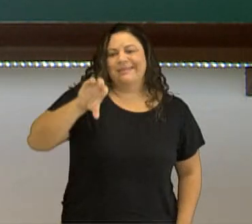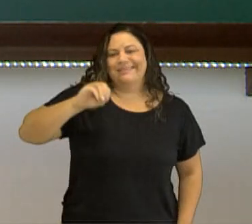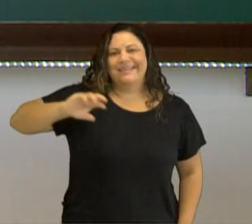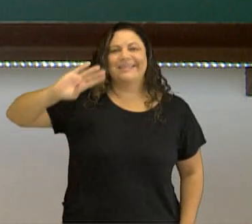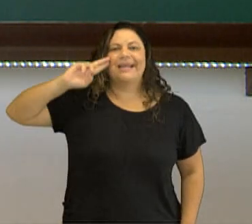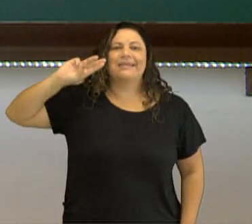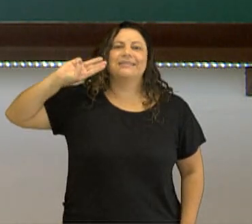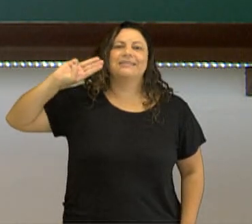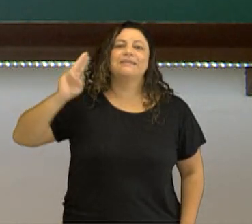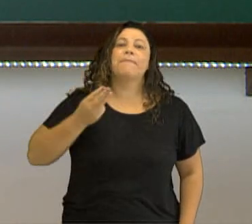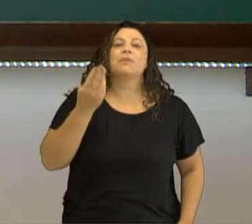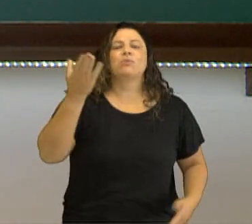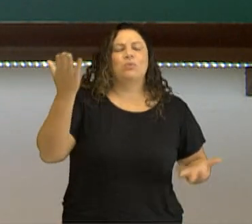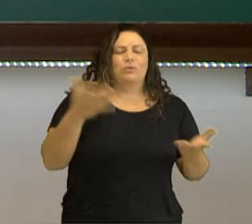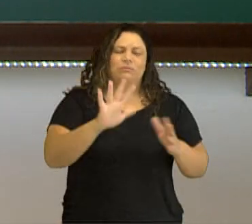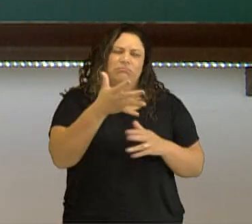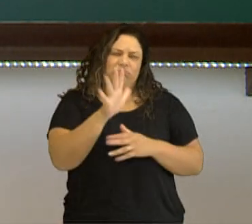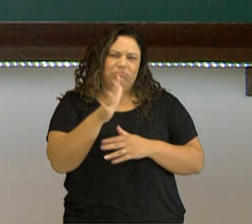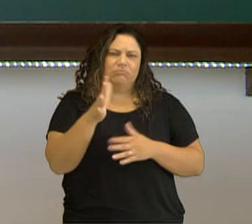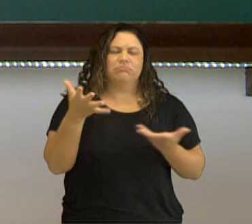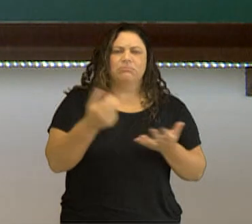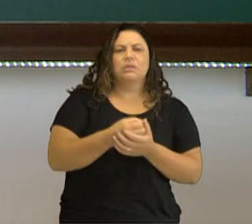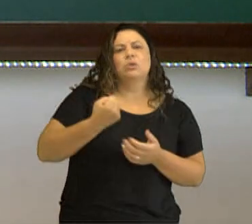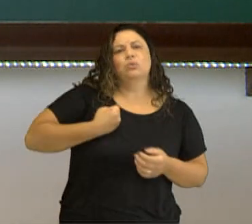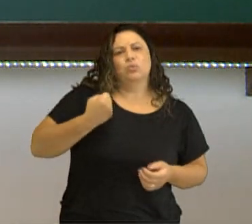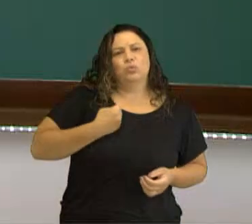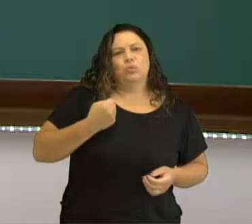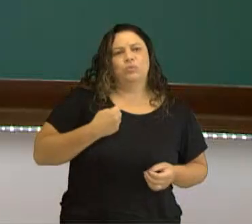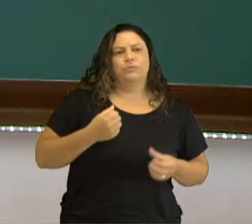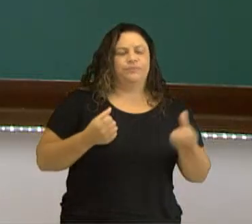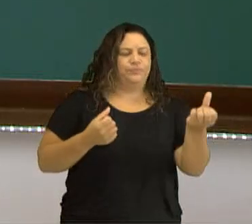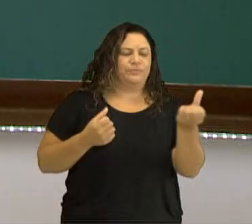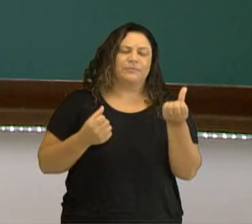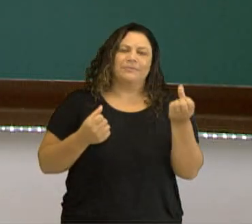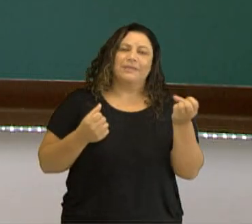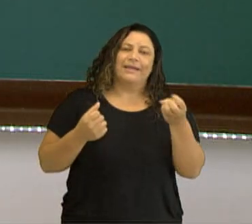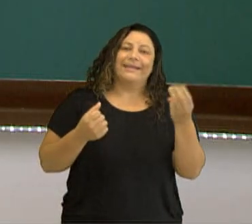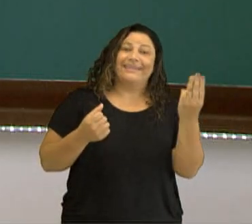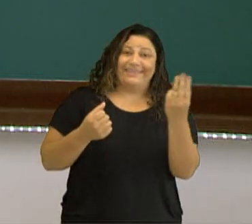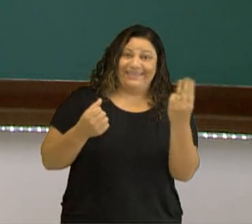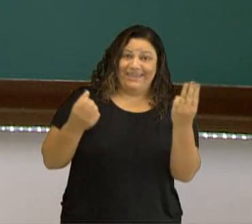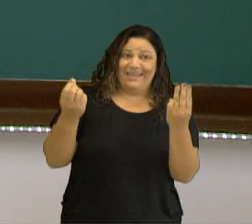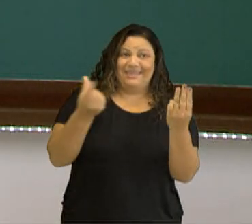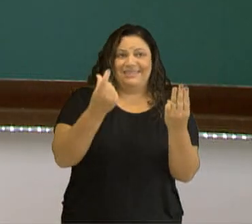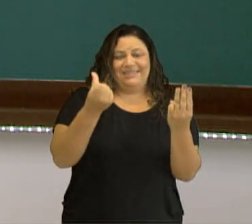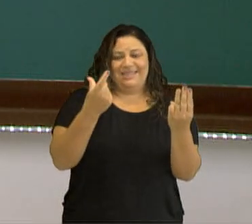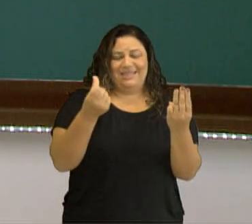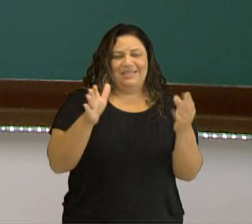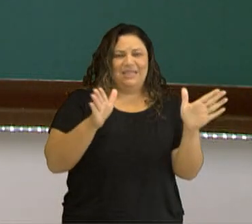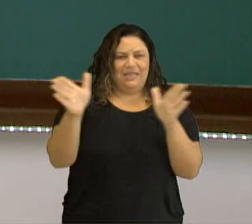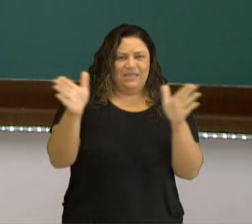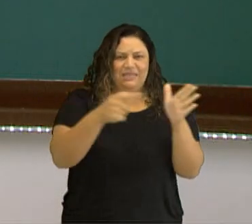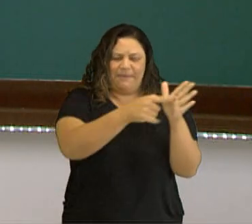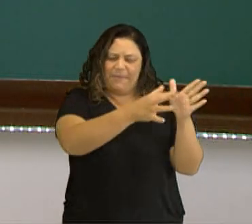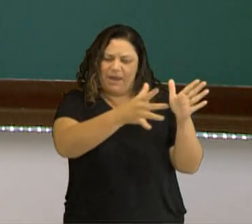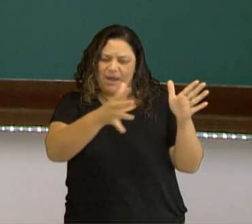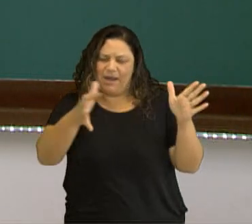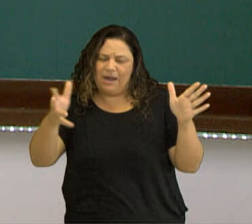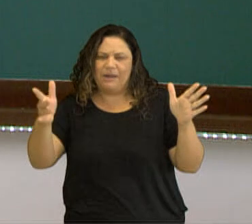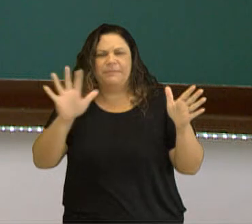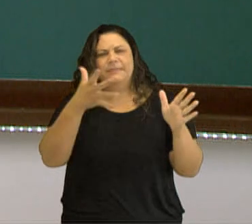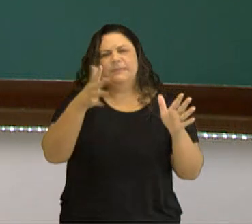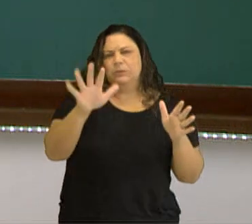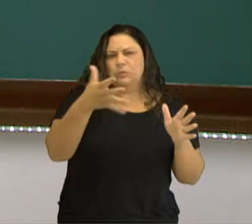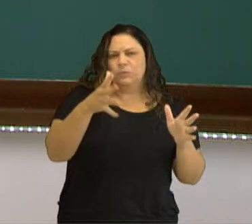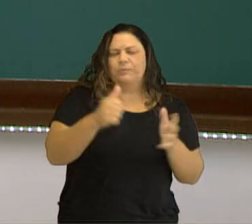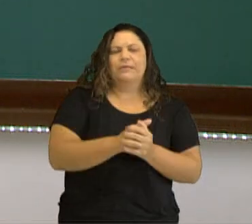indígenas aqui na América do Sul. Então esse número aí entre 3 e 16 milhões, né? Então vão ocupar as diversas áreas, né? Tanto